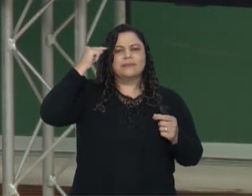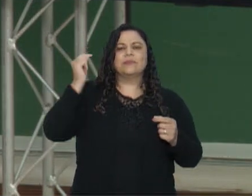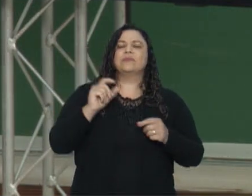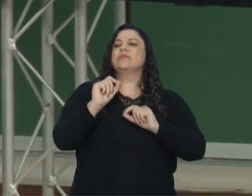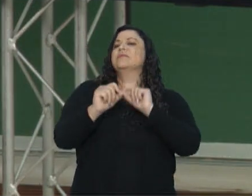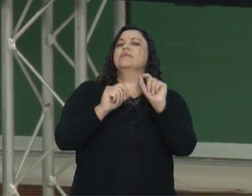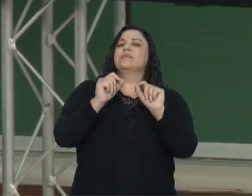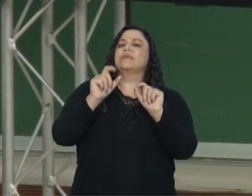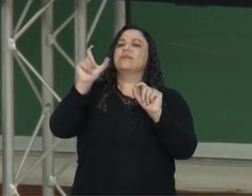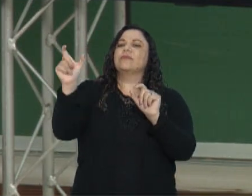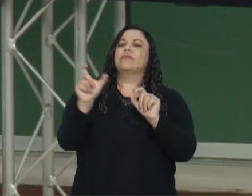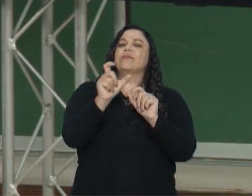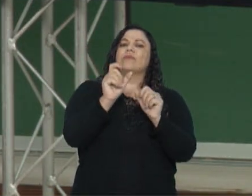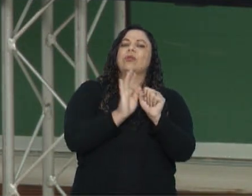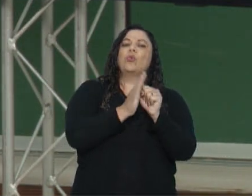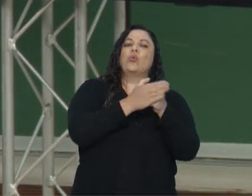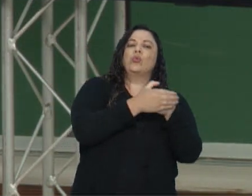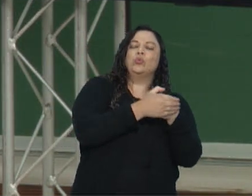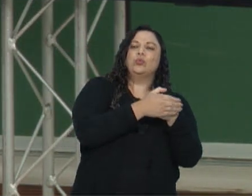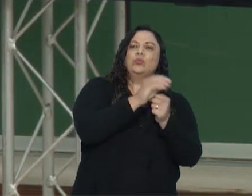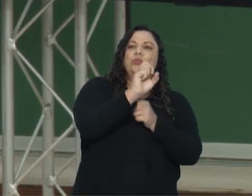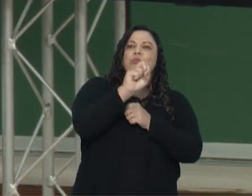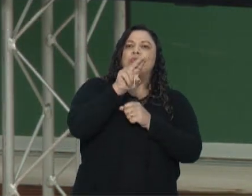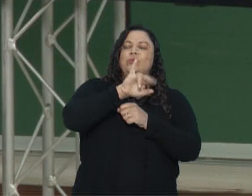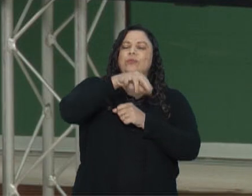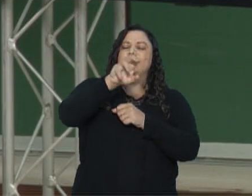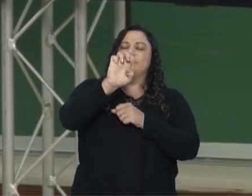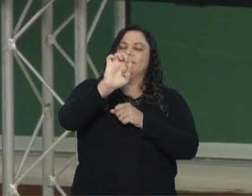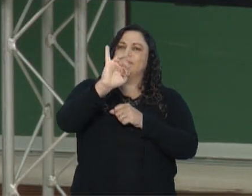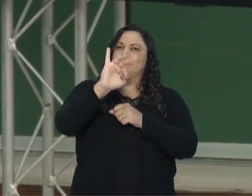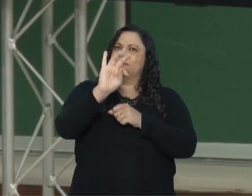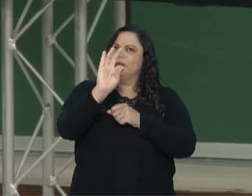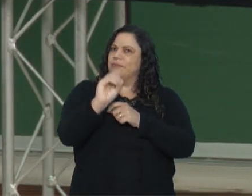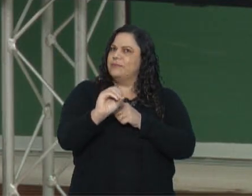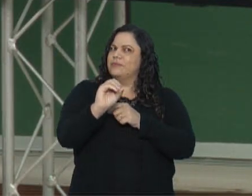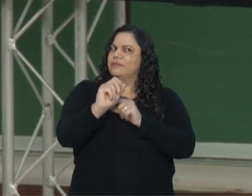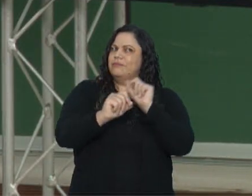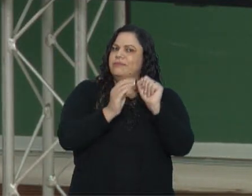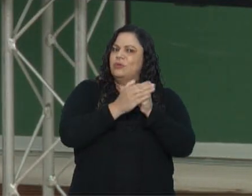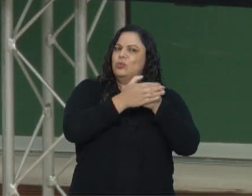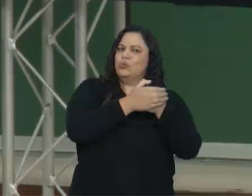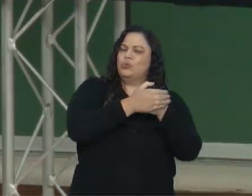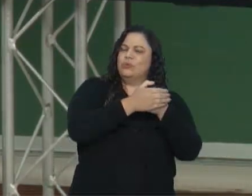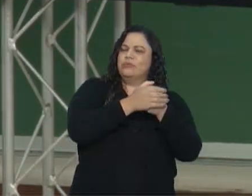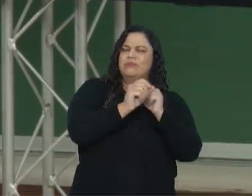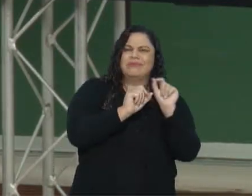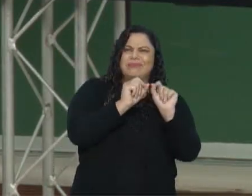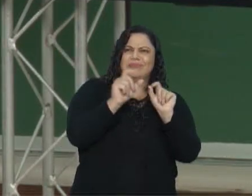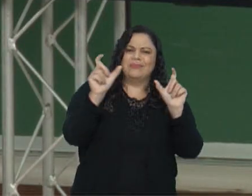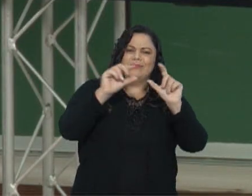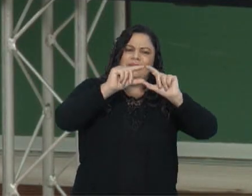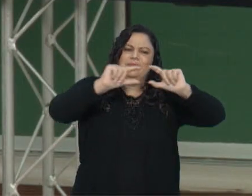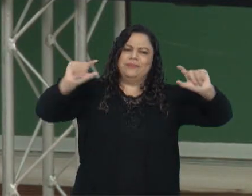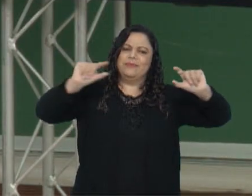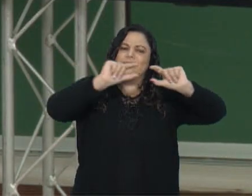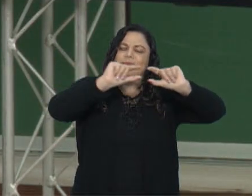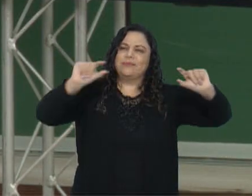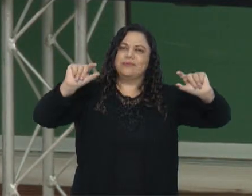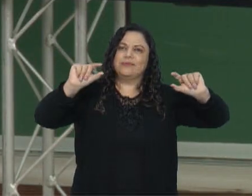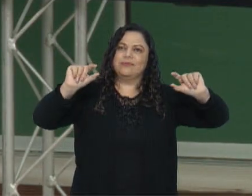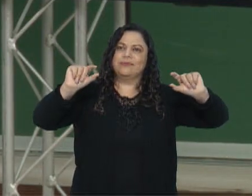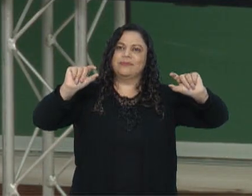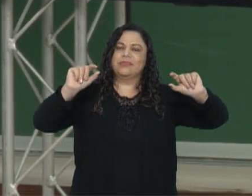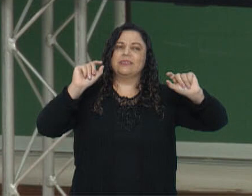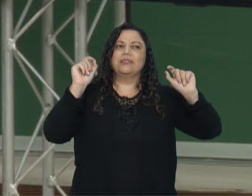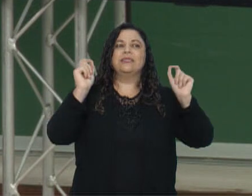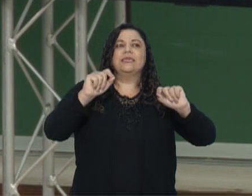pessoal, que é o sujeito, para ele proferir nessa sentença, tomá-la como responsável por ela, para vocês